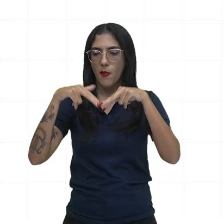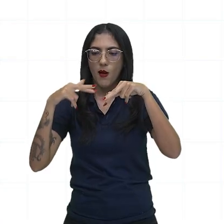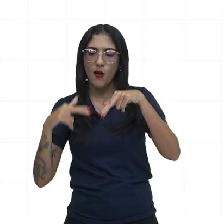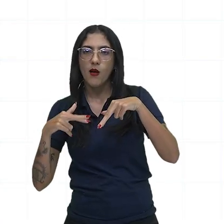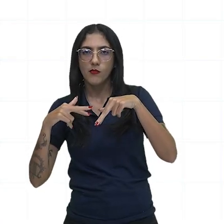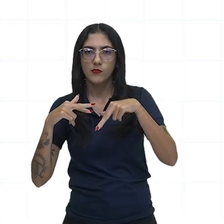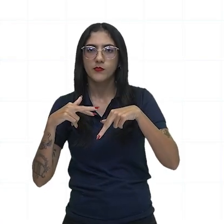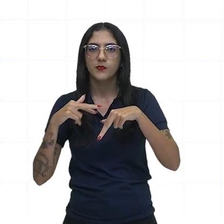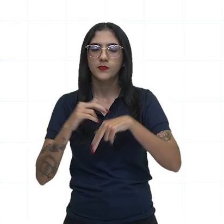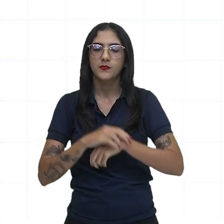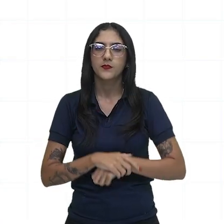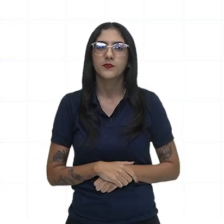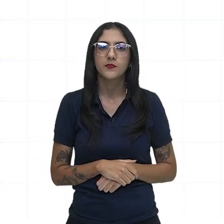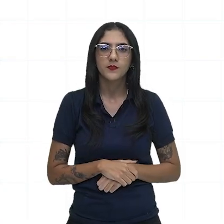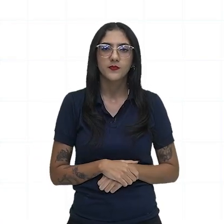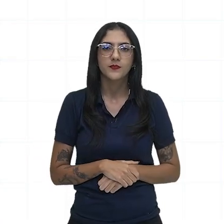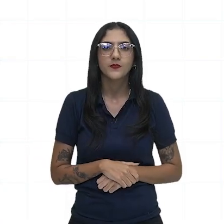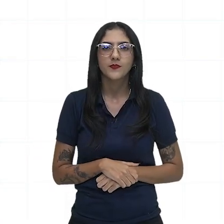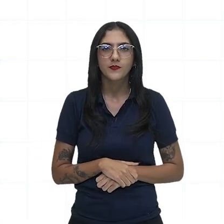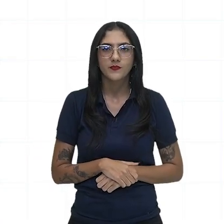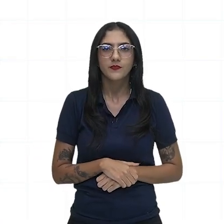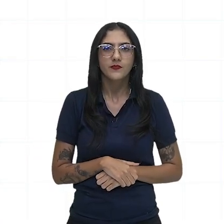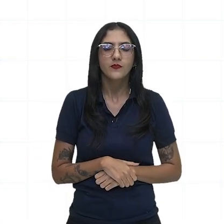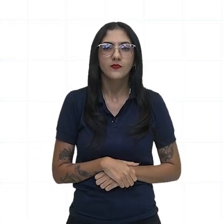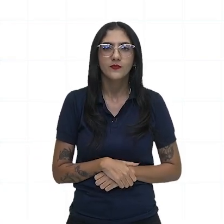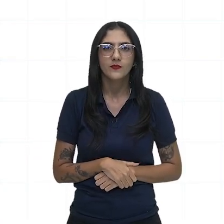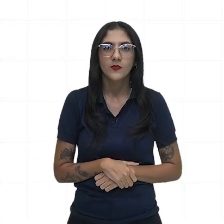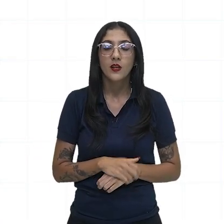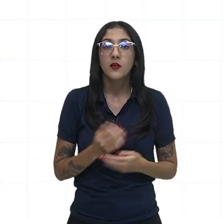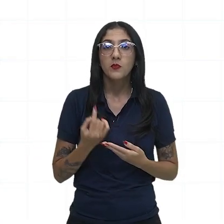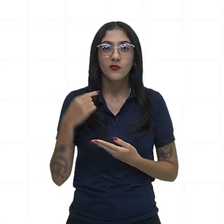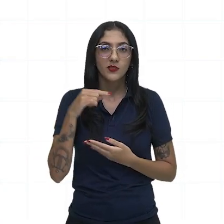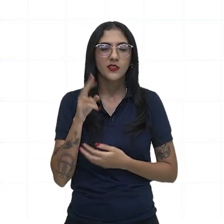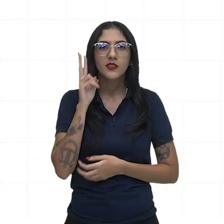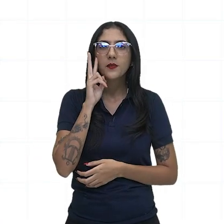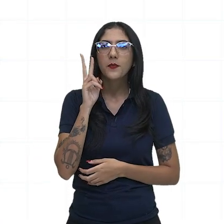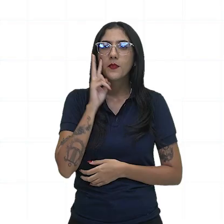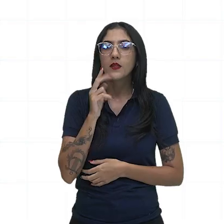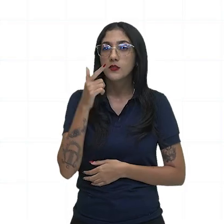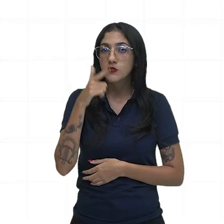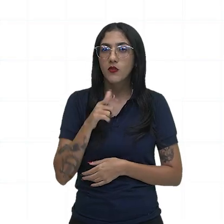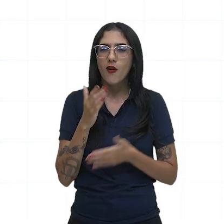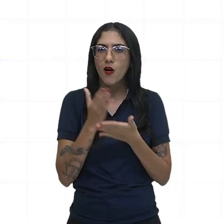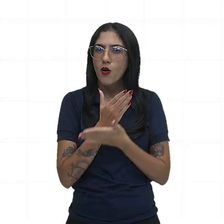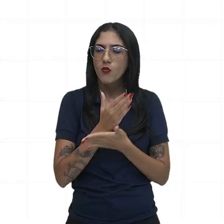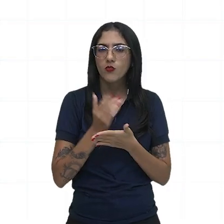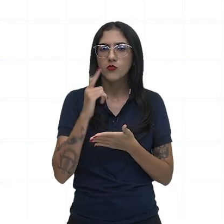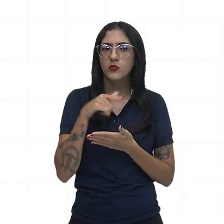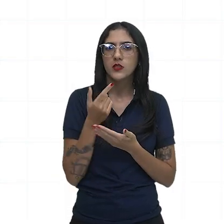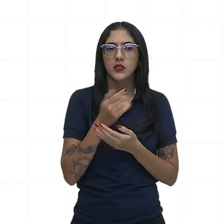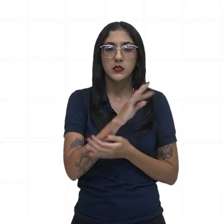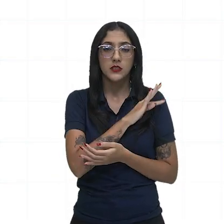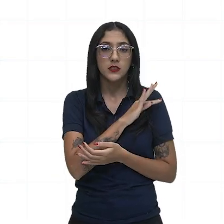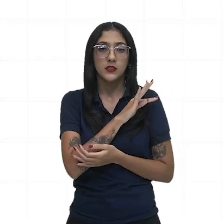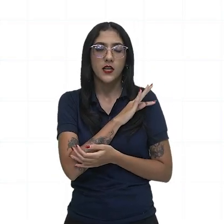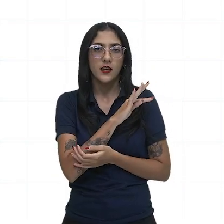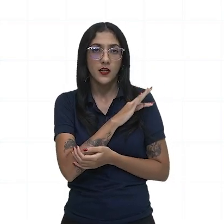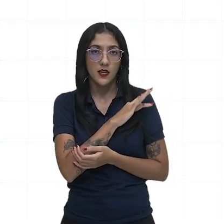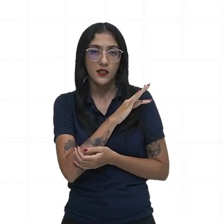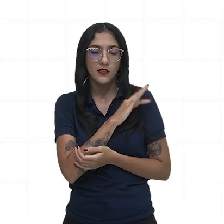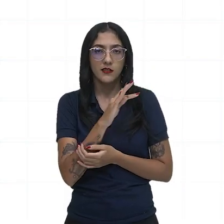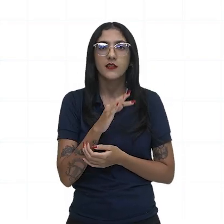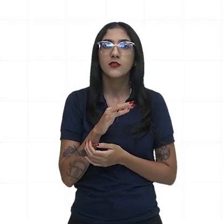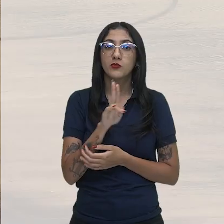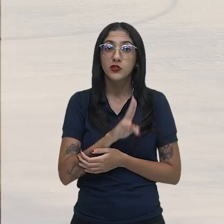nosso oponente no solo. E para vocês relembrarem algumas dessas técnicas que podem ser utilizadas, na verdade, alguns